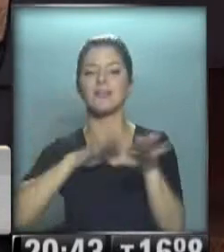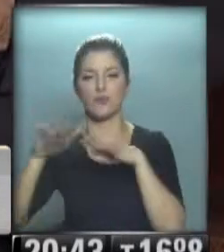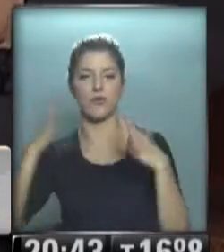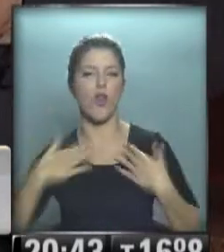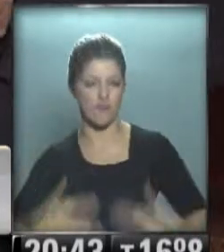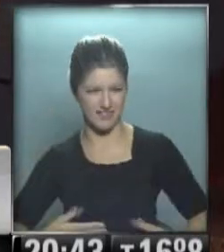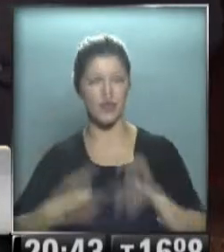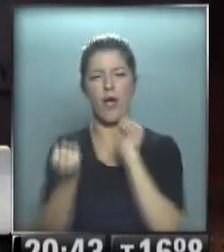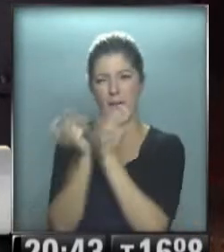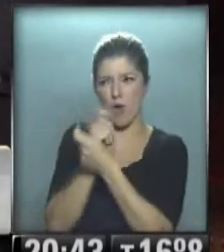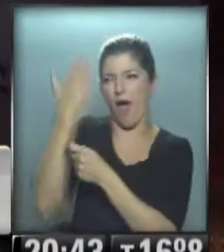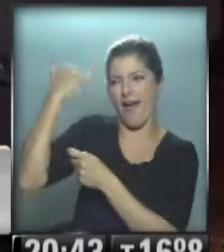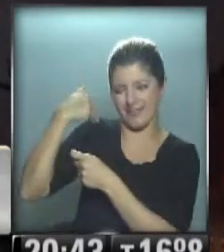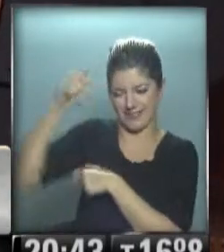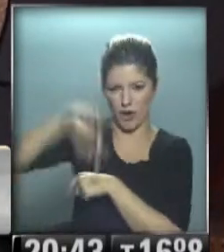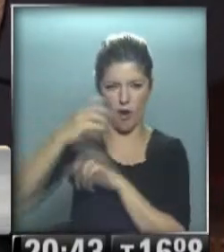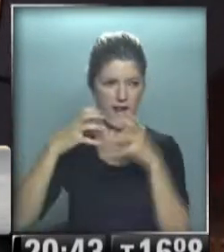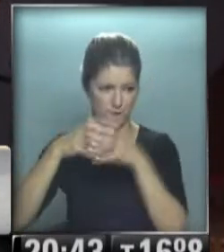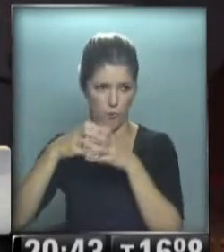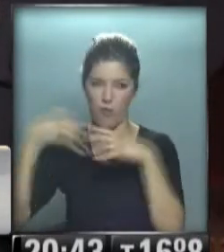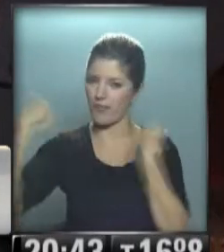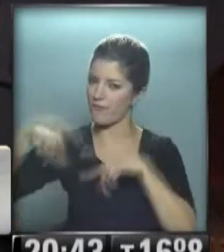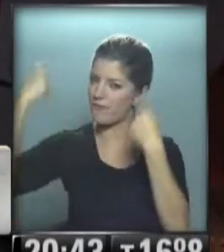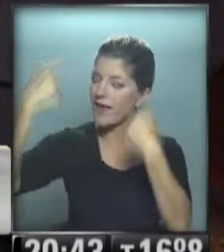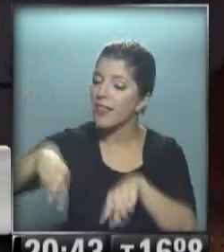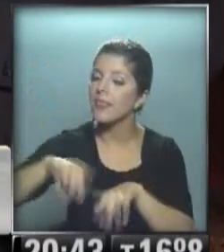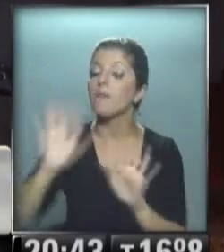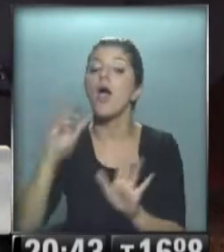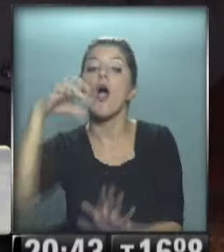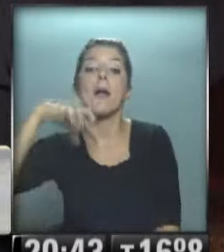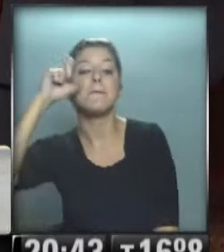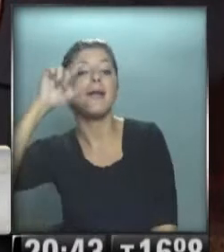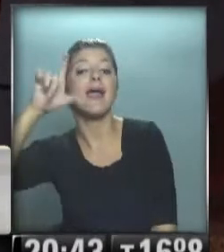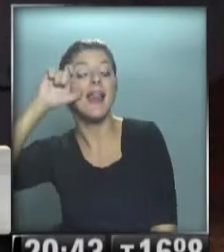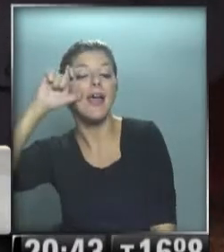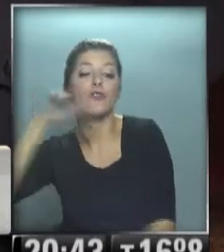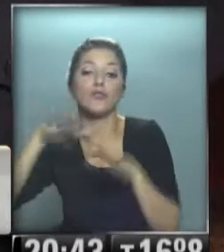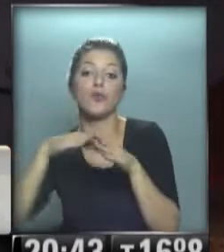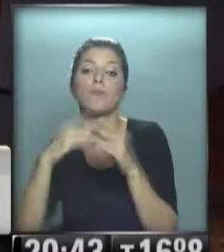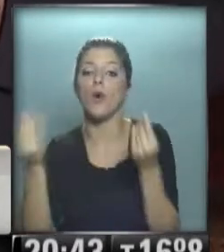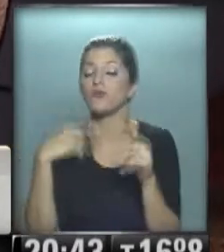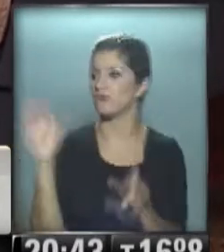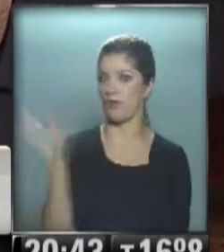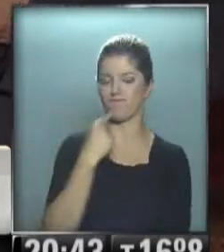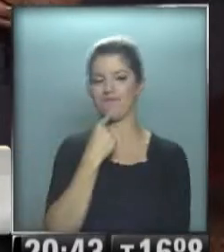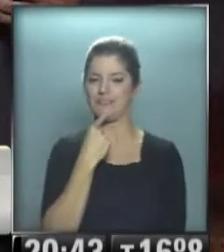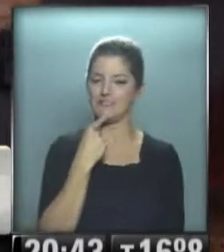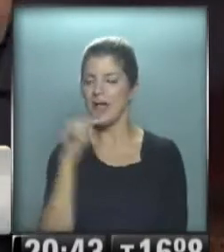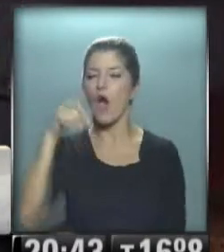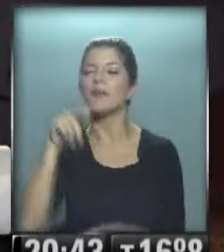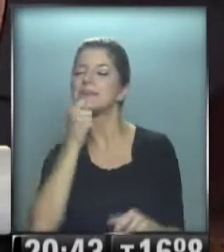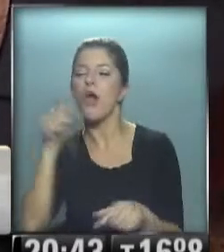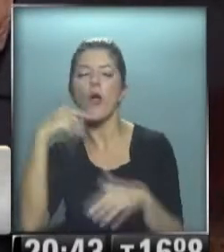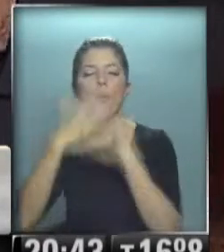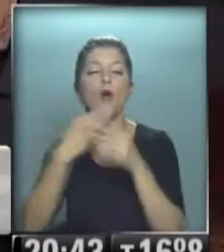el fútbol. Hay que ver cómo respondería Pelé ahora con menos espacios. Eso es una duda que tenemos todos por las distintas épocas